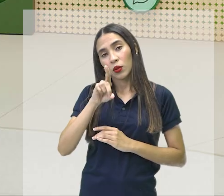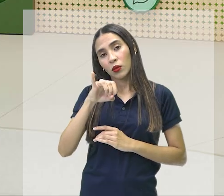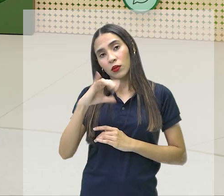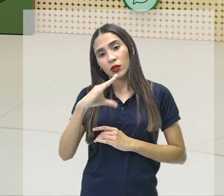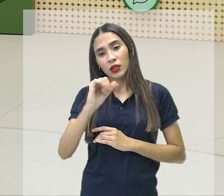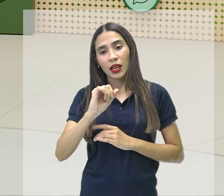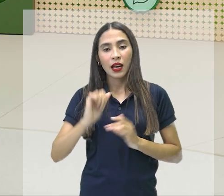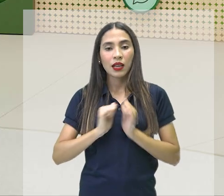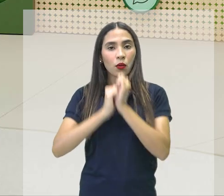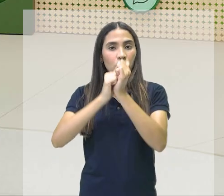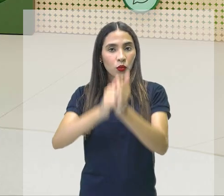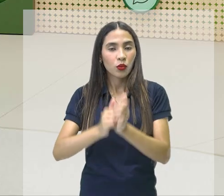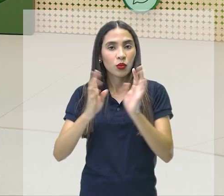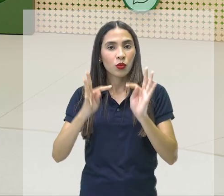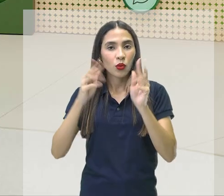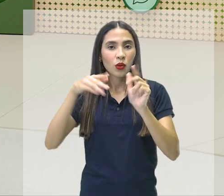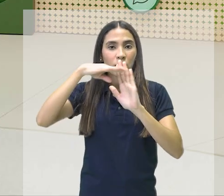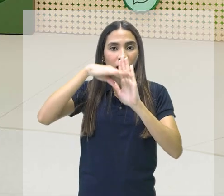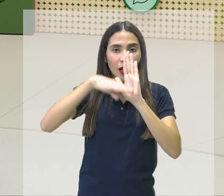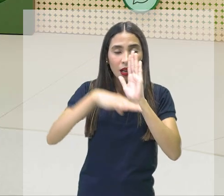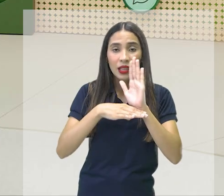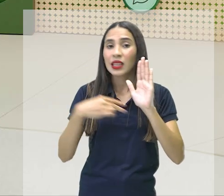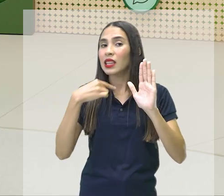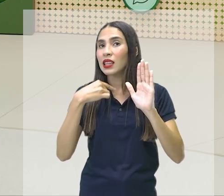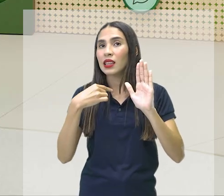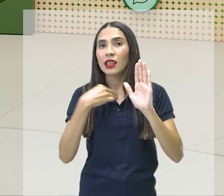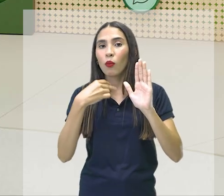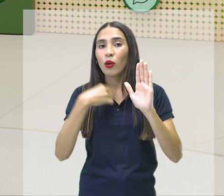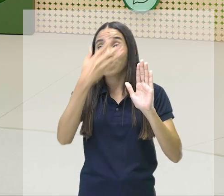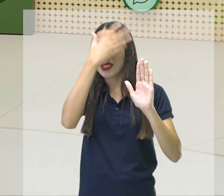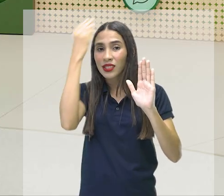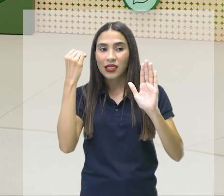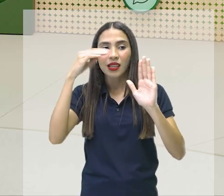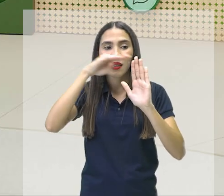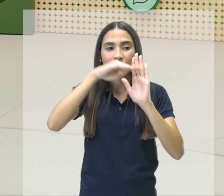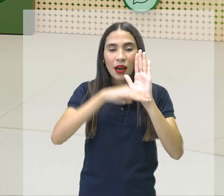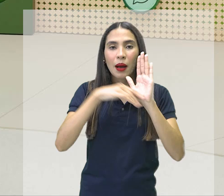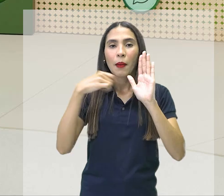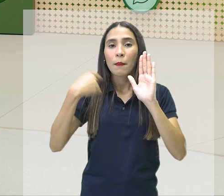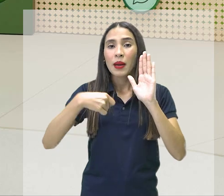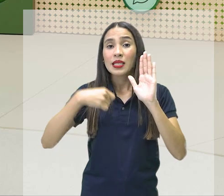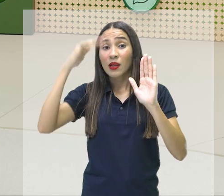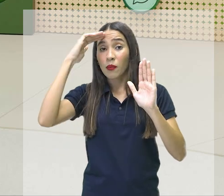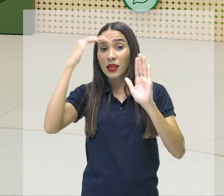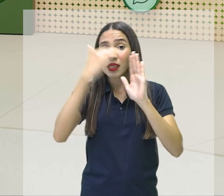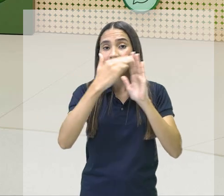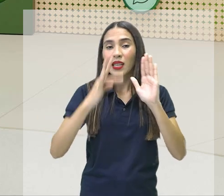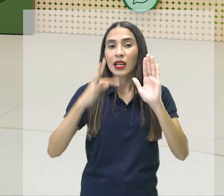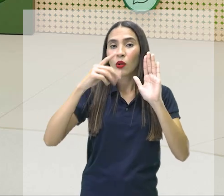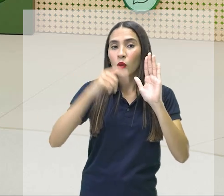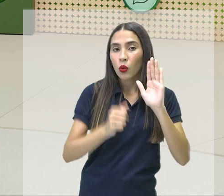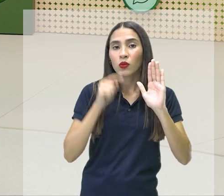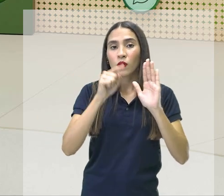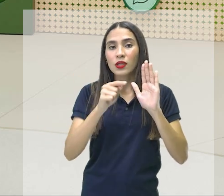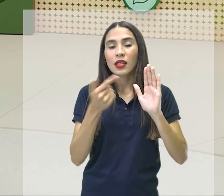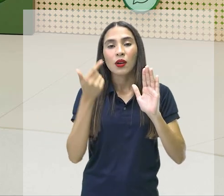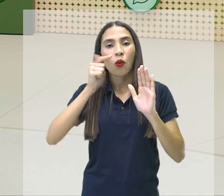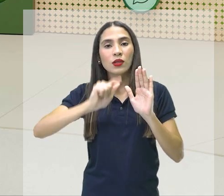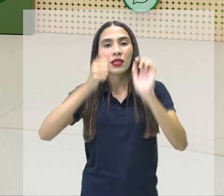todos esses passos, né, sem pular nenhum deles, certo? Para que você